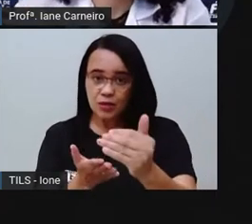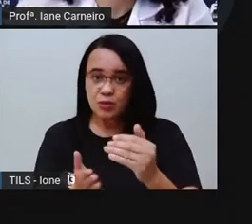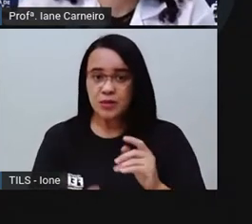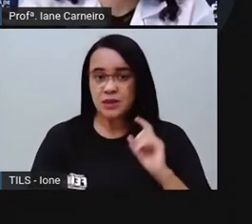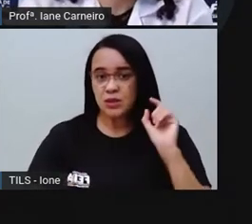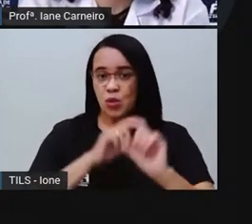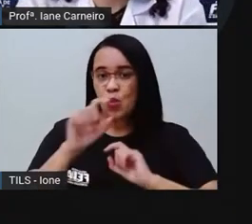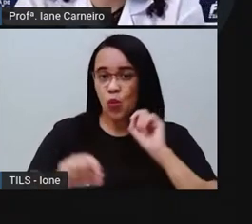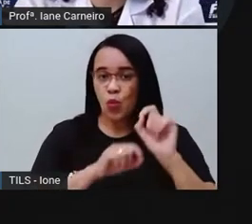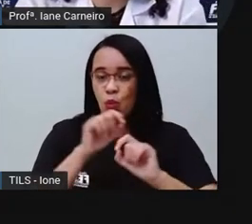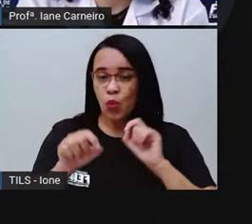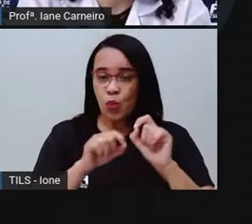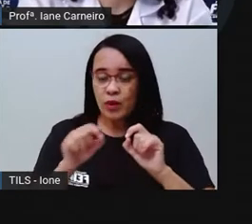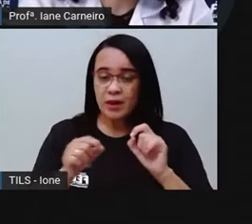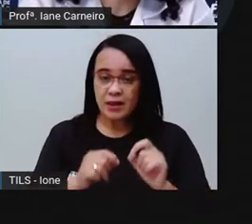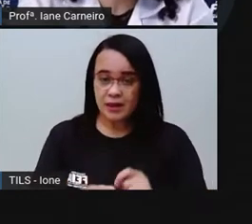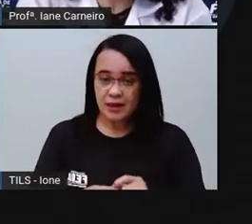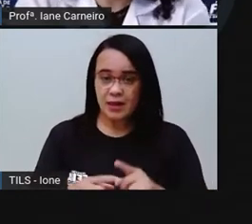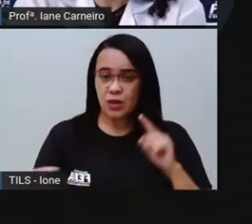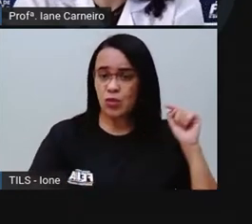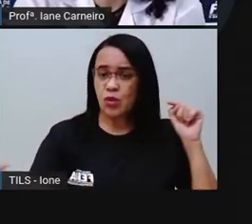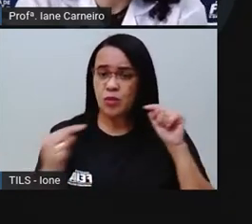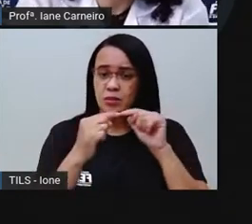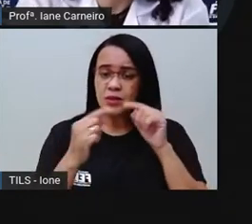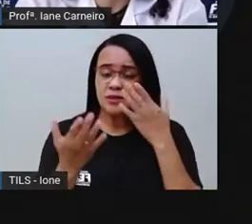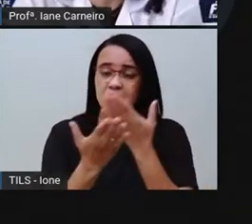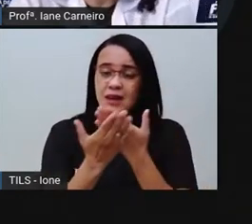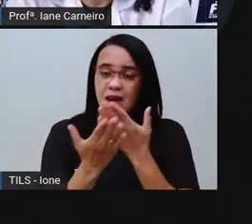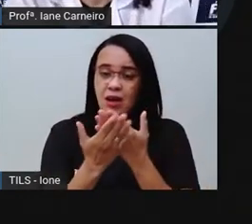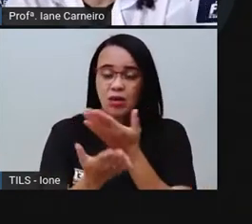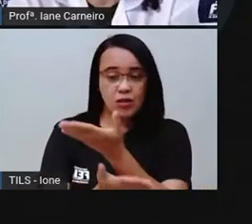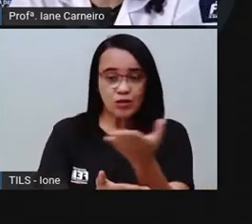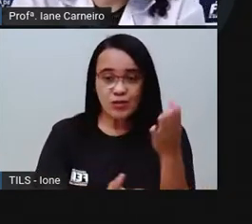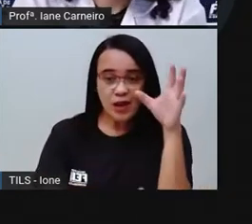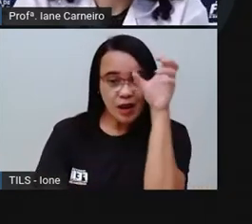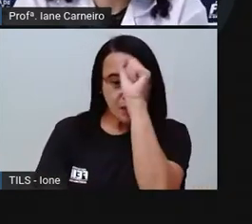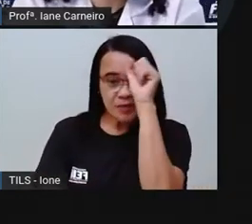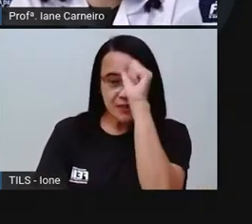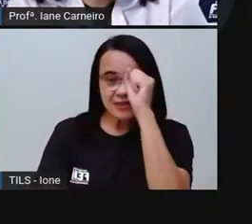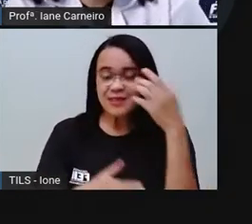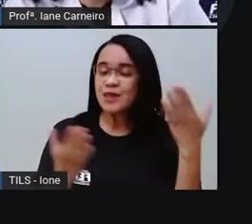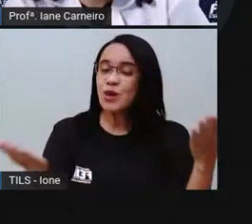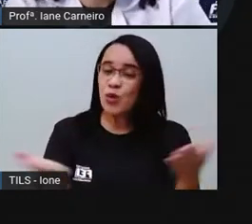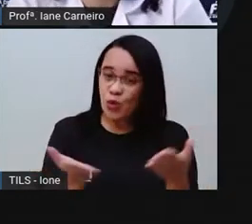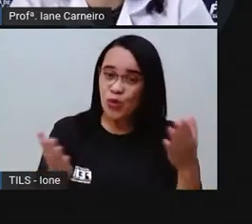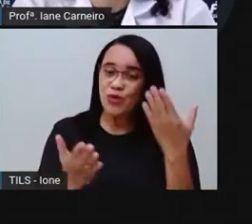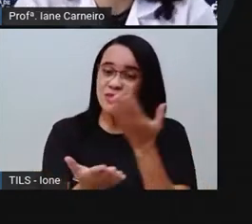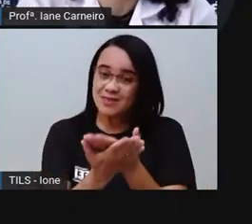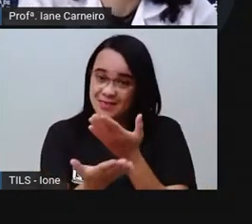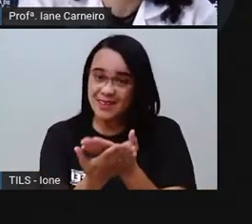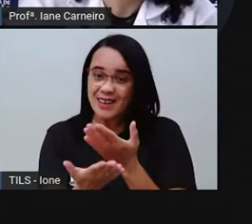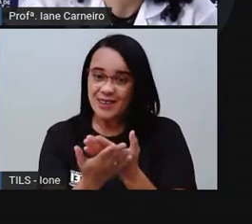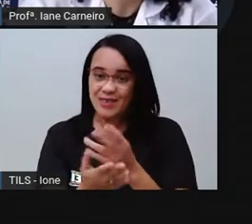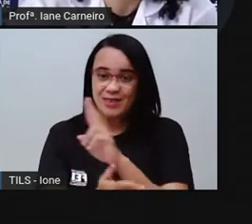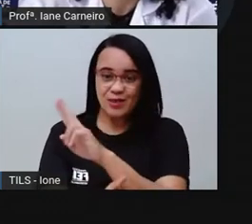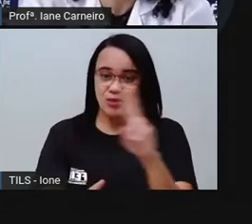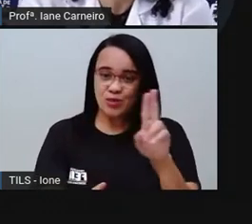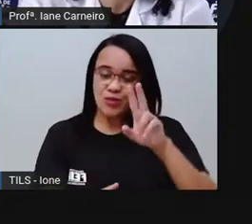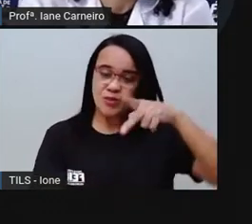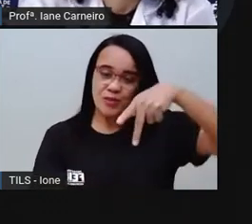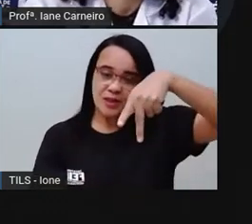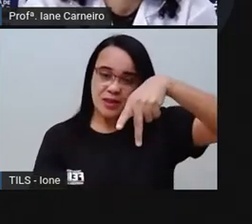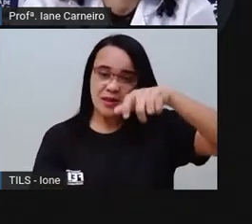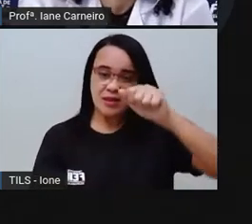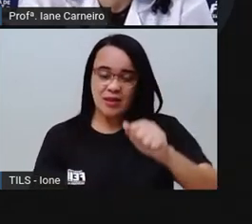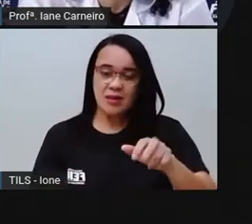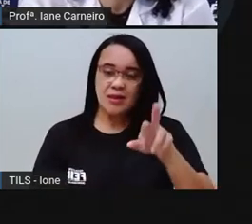vai começar a vendo Quais são os objetivos né que vocês vão aprender quais a aulas das palavras né então